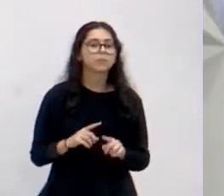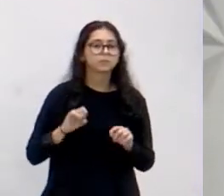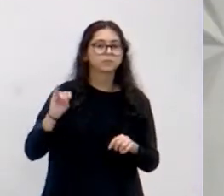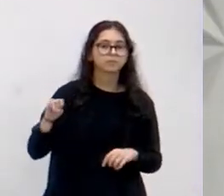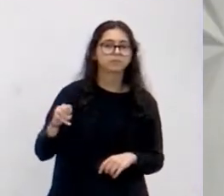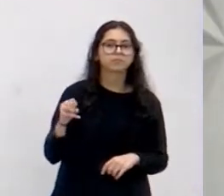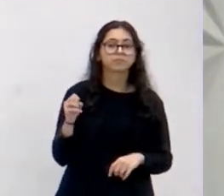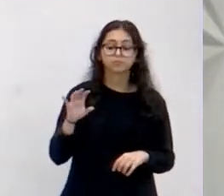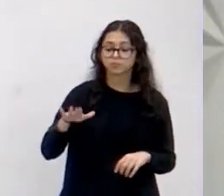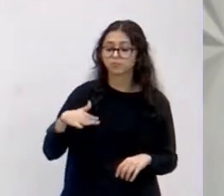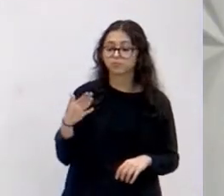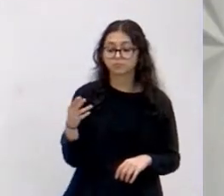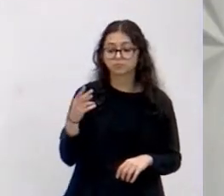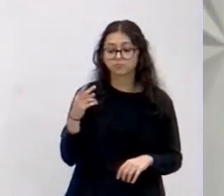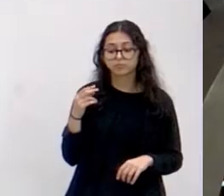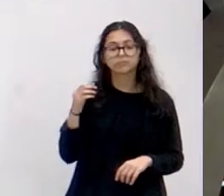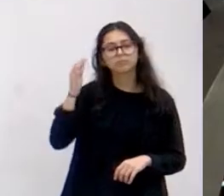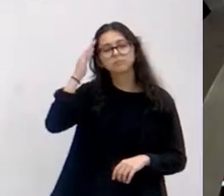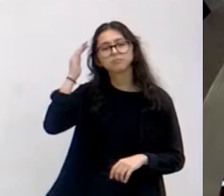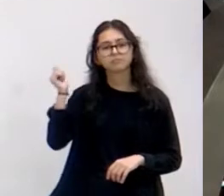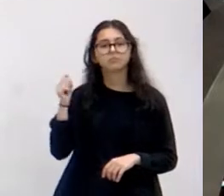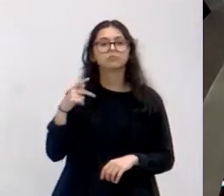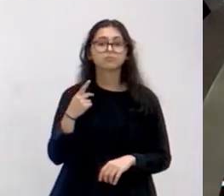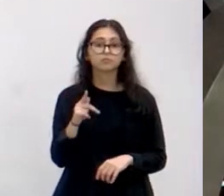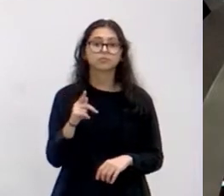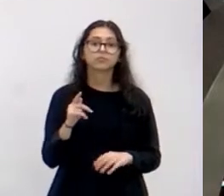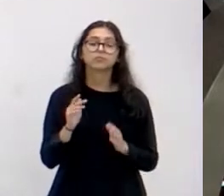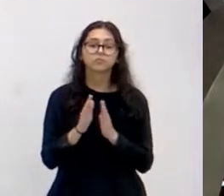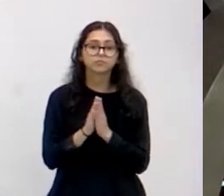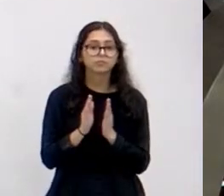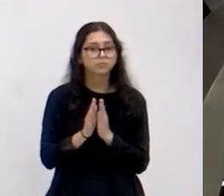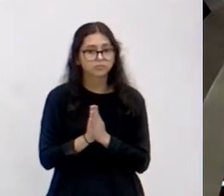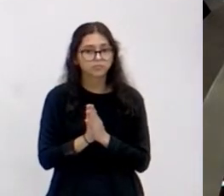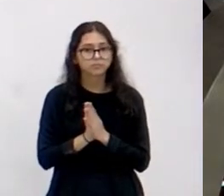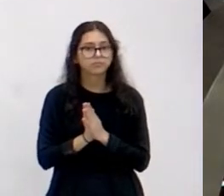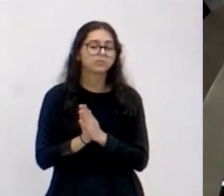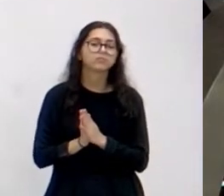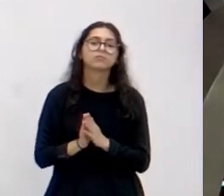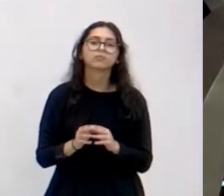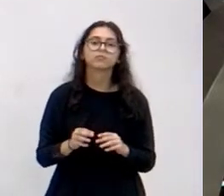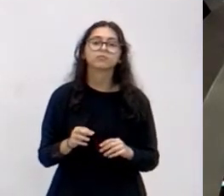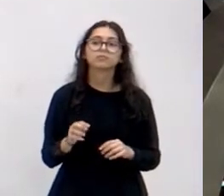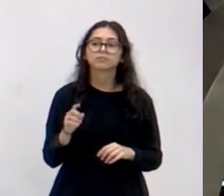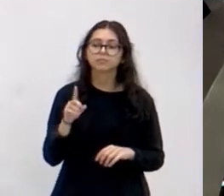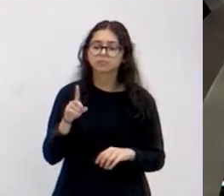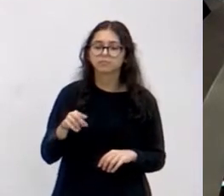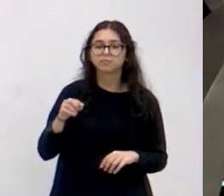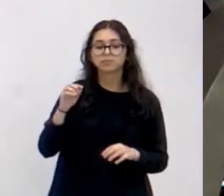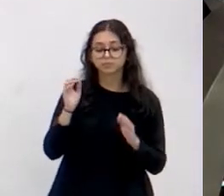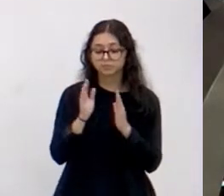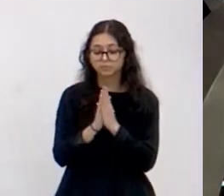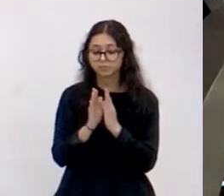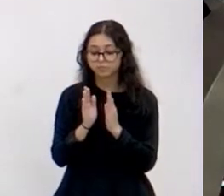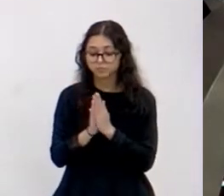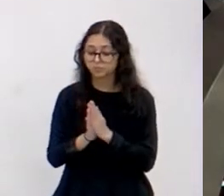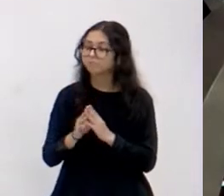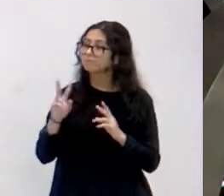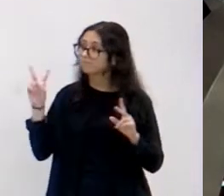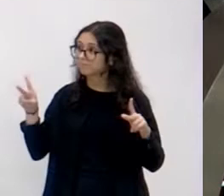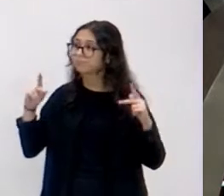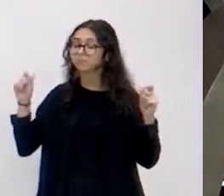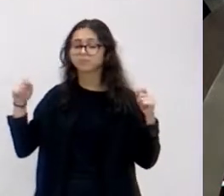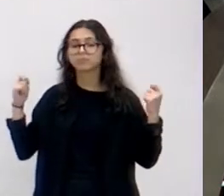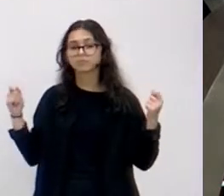dia das suas orações do Capítulo 17 do capitulo 18 Mas também se lembrarem das suas orações